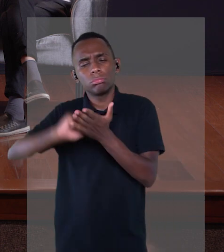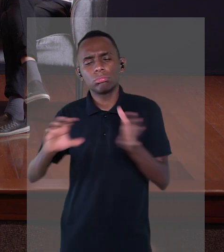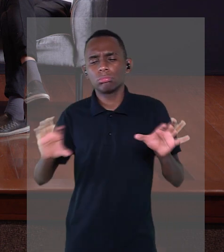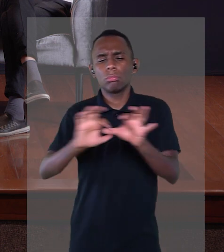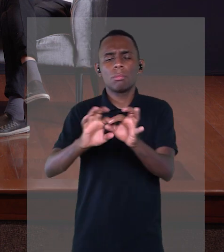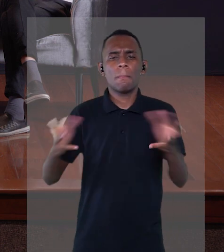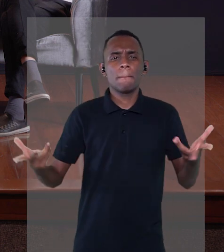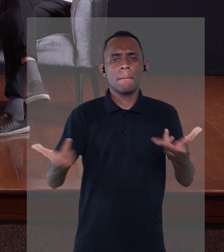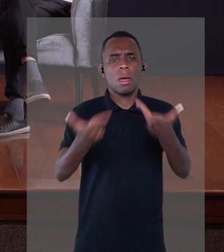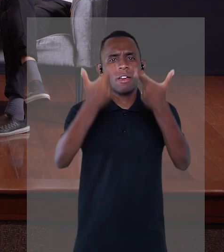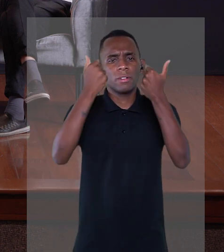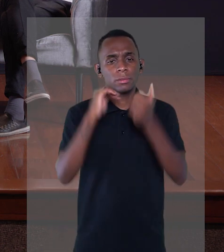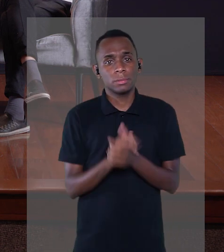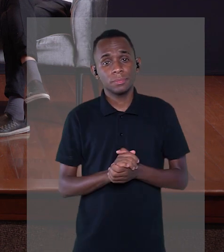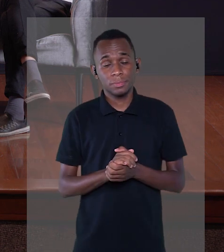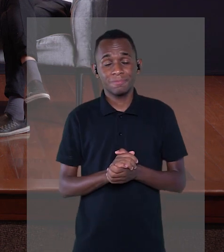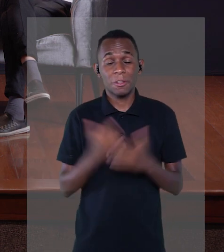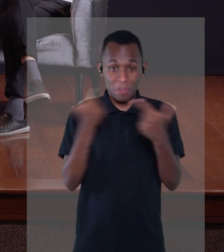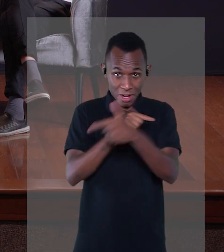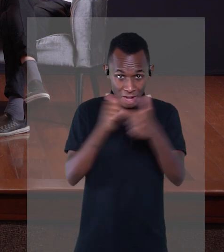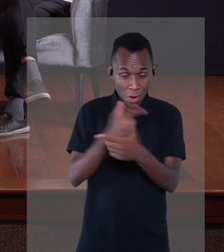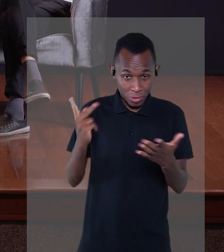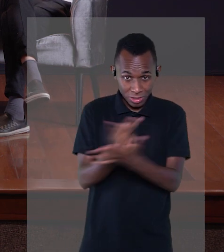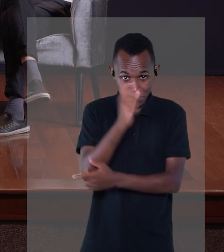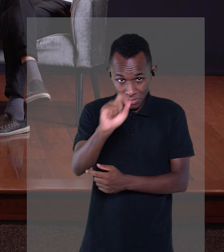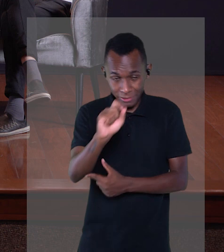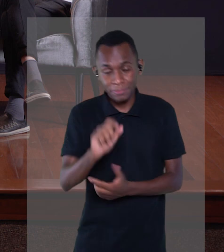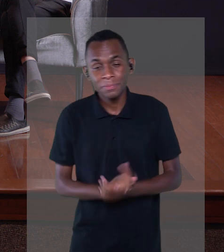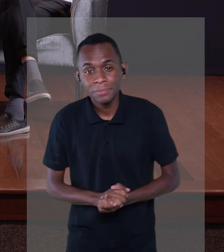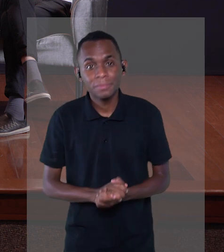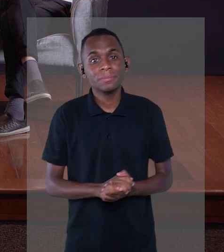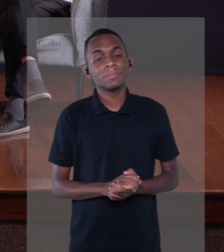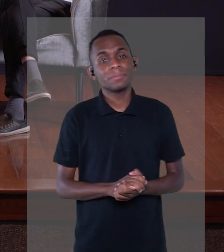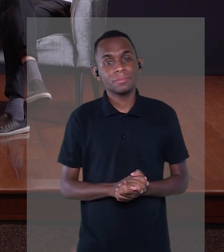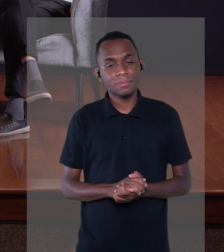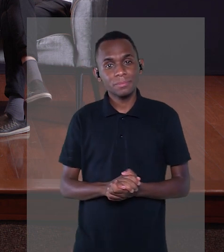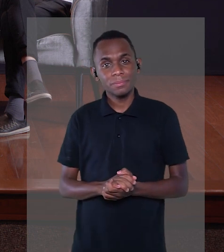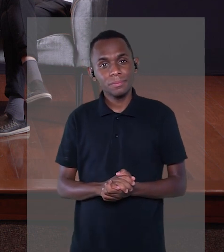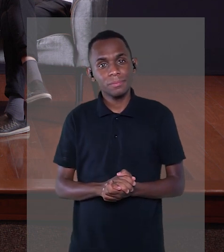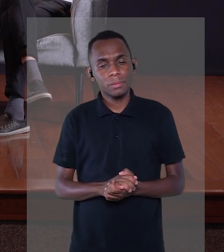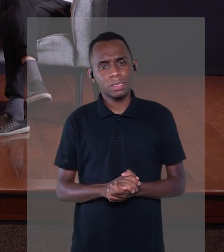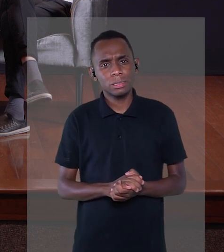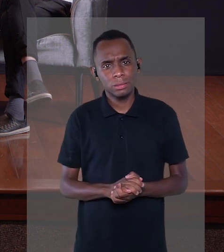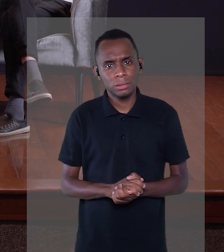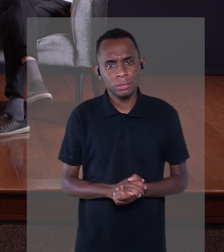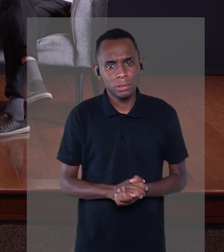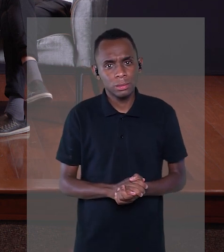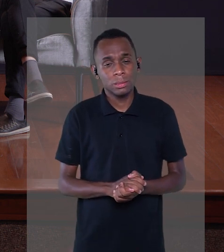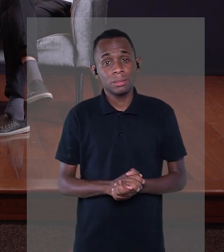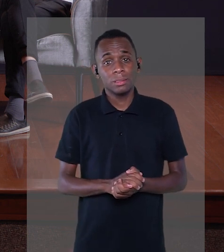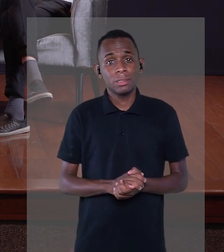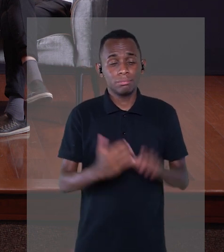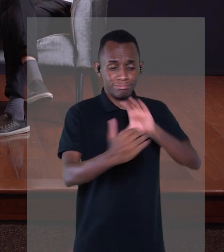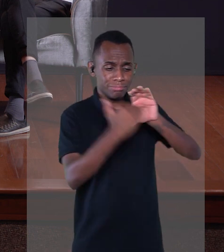maravilhosas. Teve uma vez que foi até engraçado que você botou um... Não, foi uma das poucas que veio sem o lá, lá,